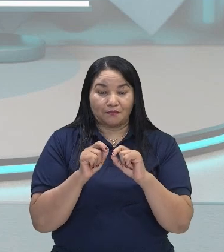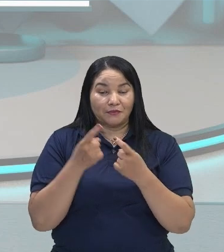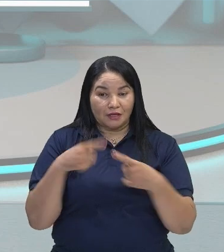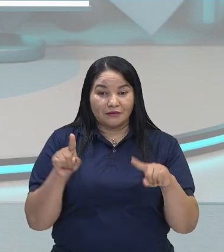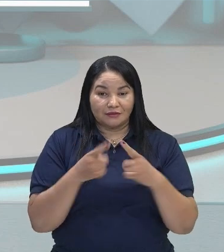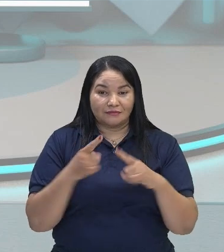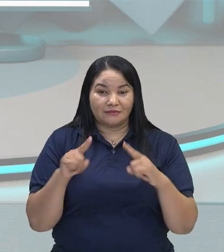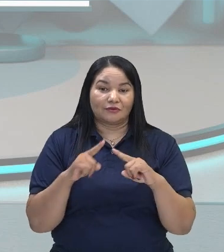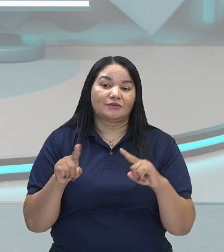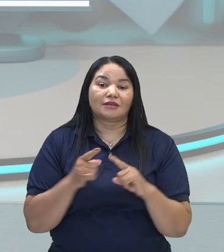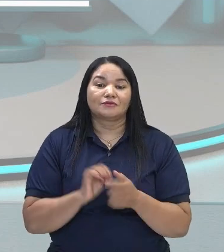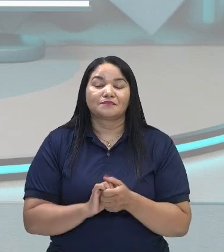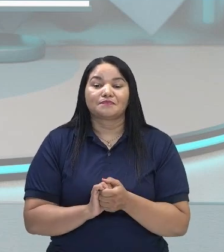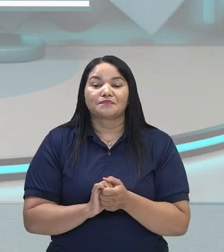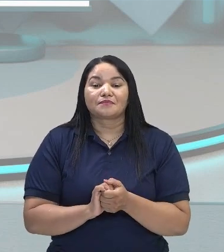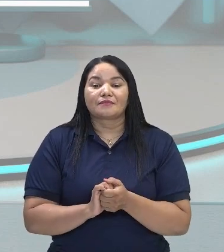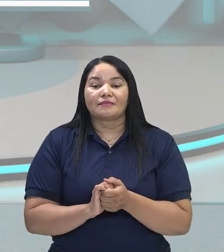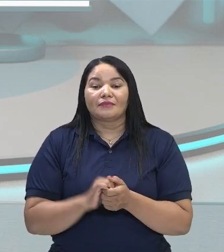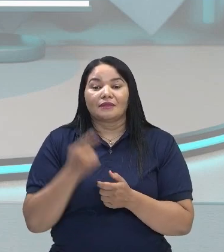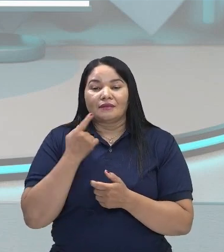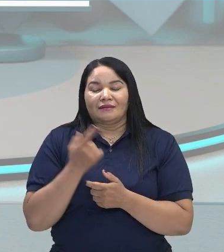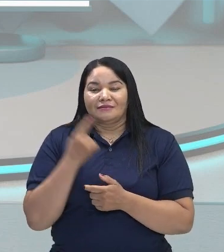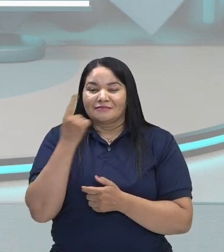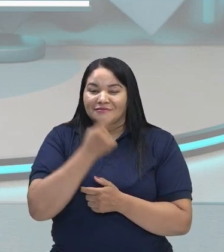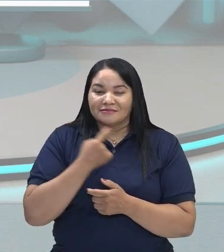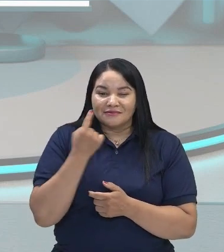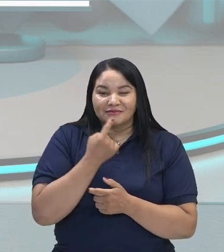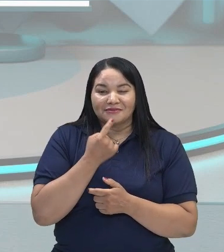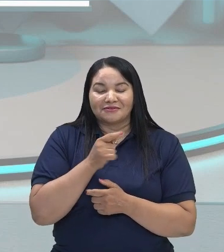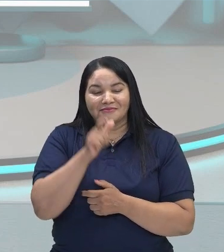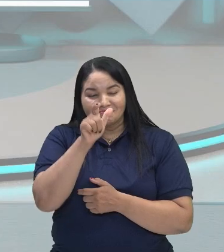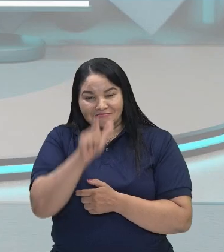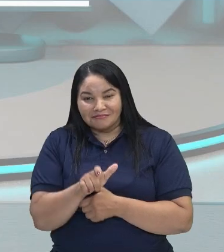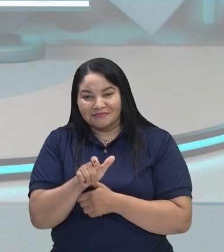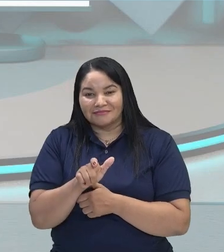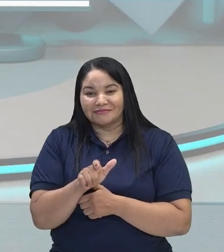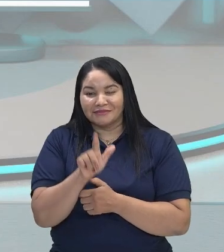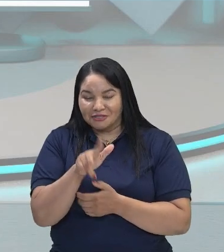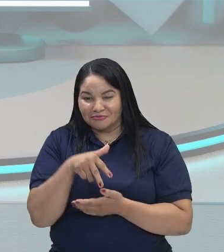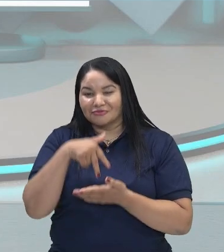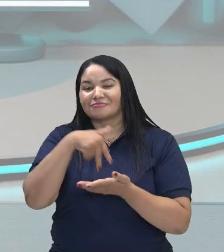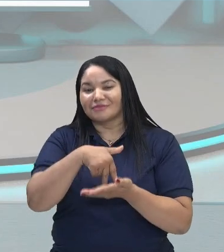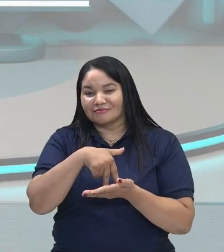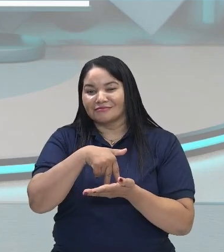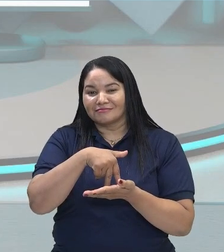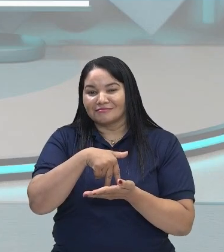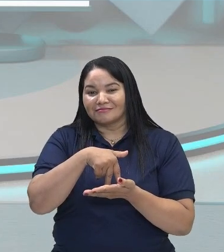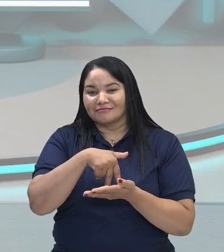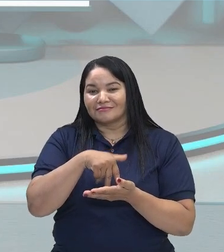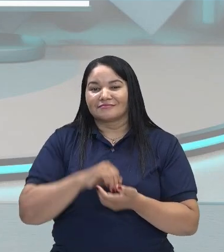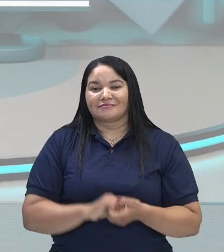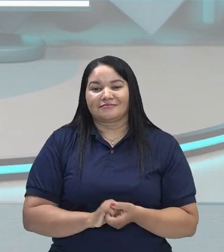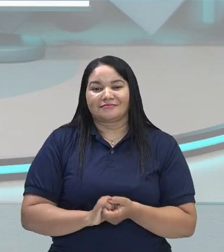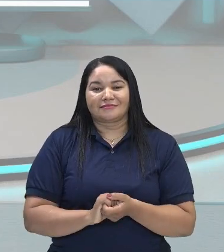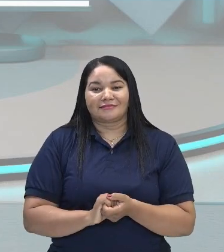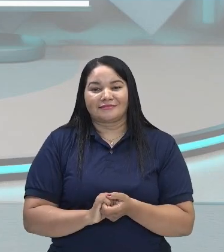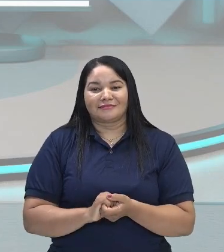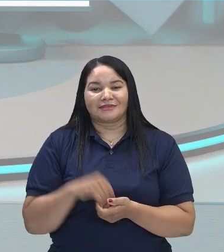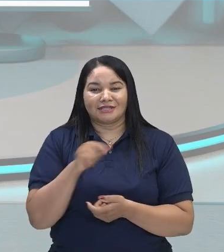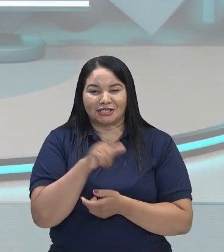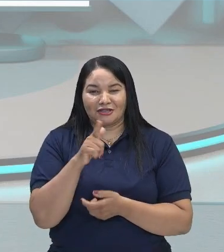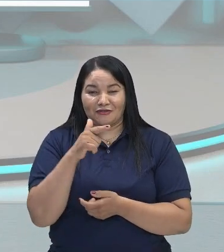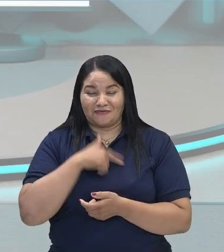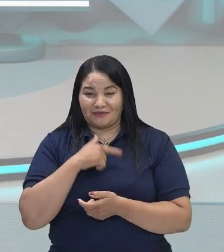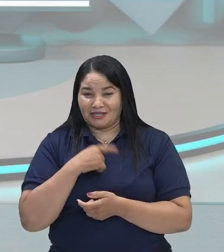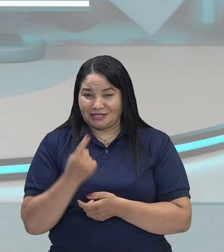de Bocage. Olha aí, que rosto, que figura, que postura, que